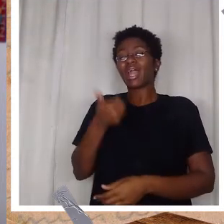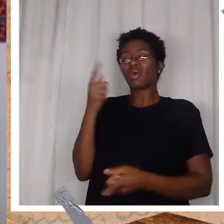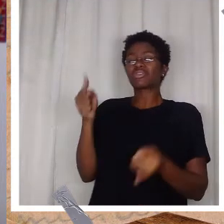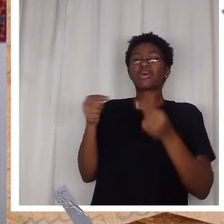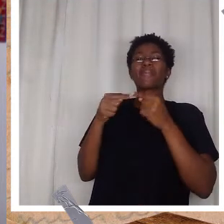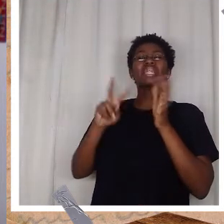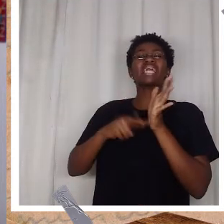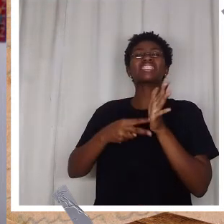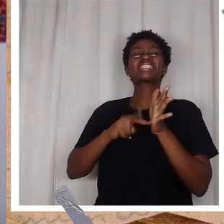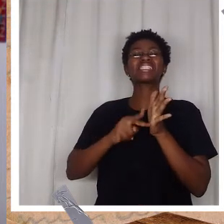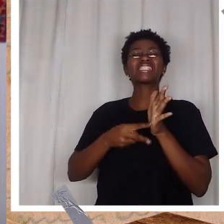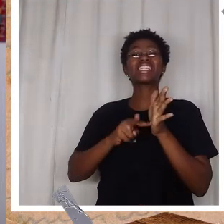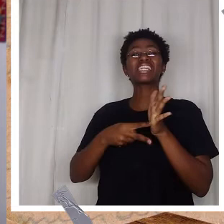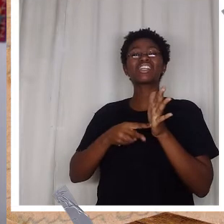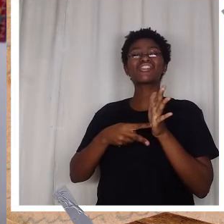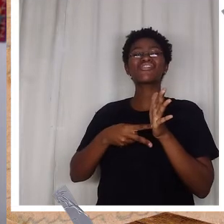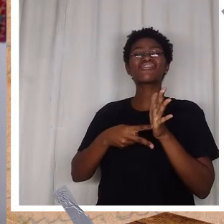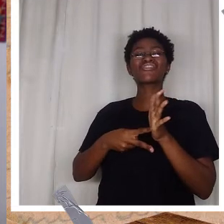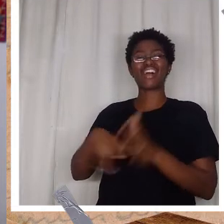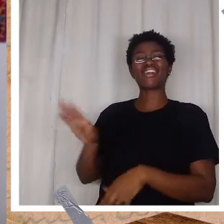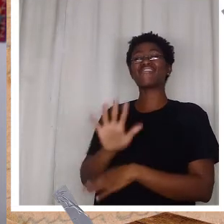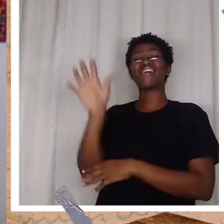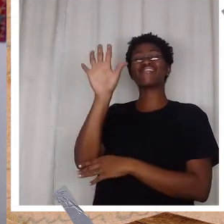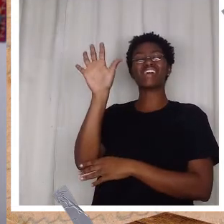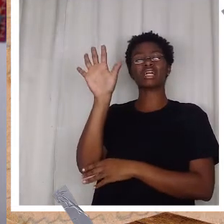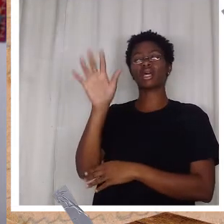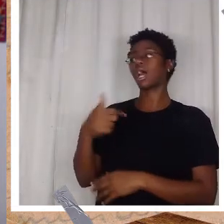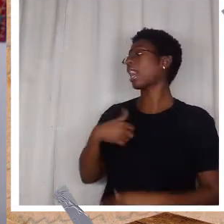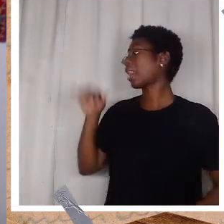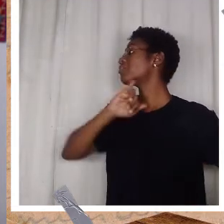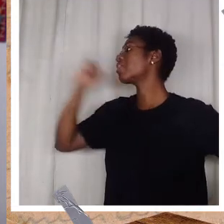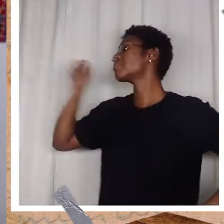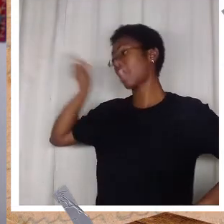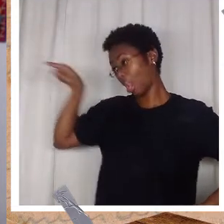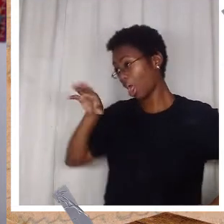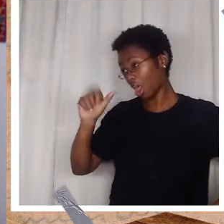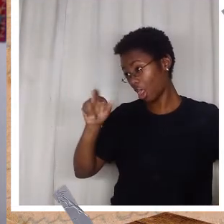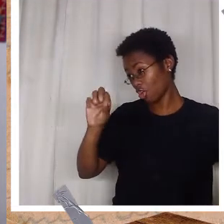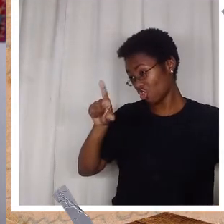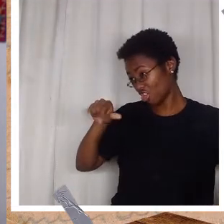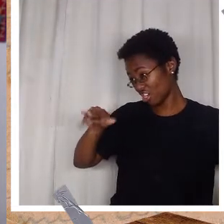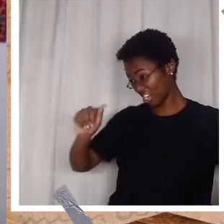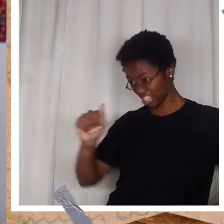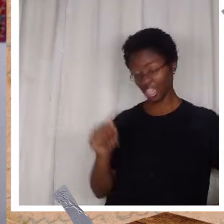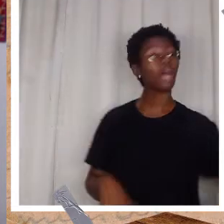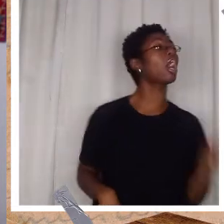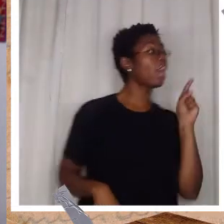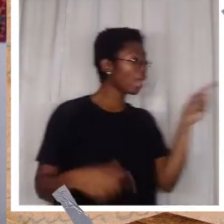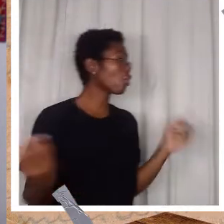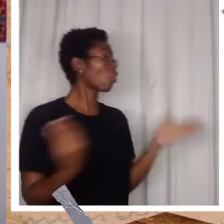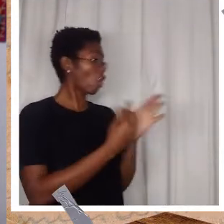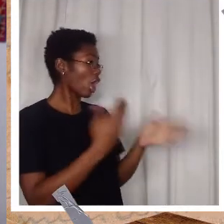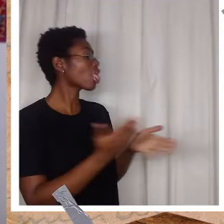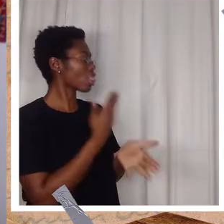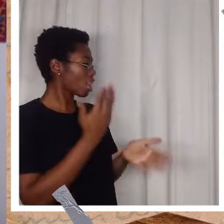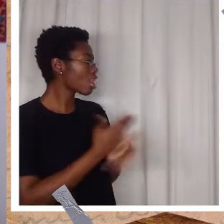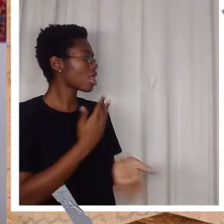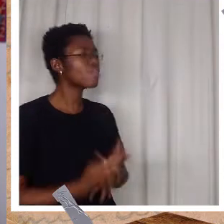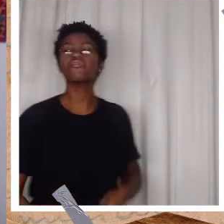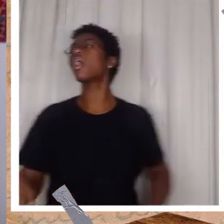daquela favela, né? Todo nego fala: vou falar para a Carolina vai te botar no livro dela, eu vou te botar no meu livro, e